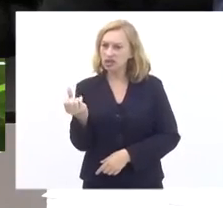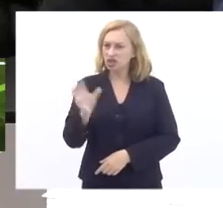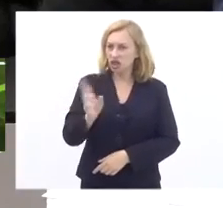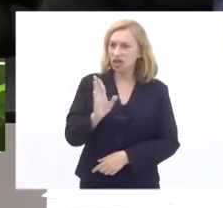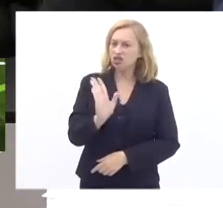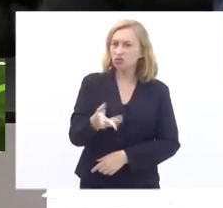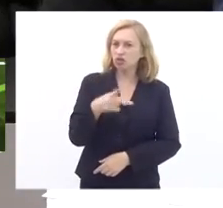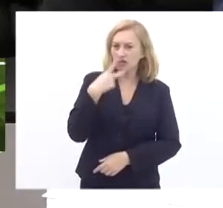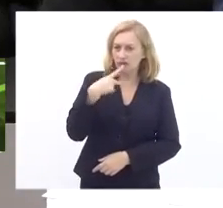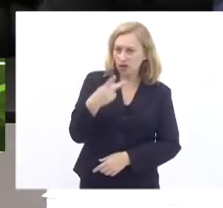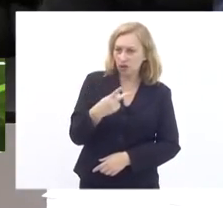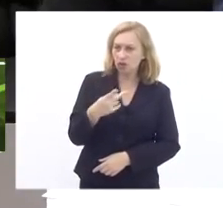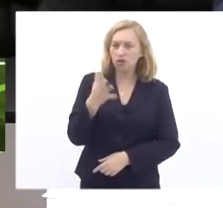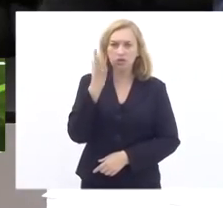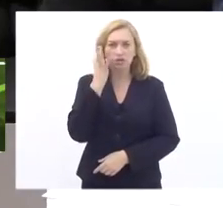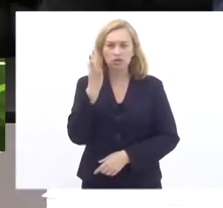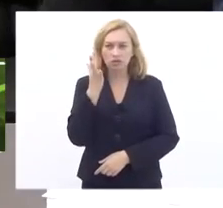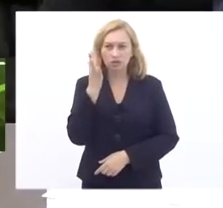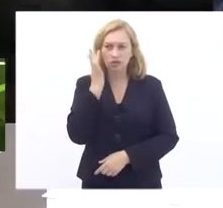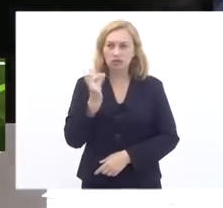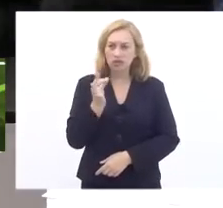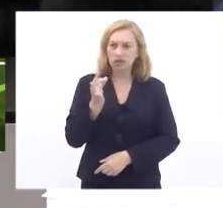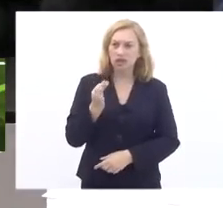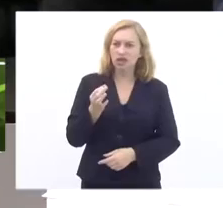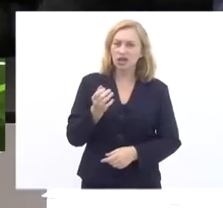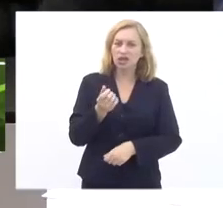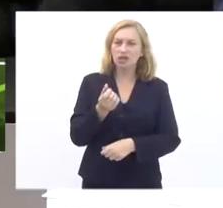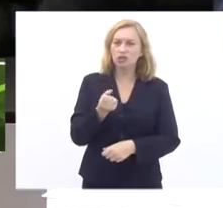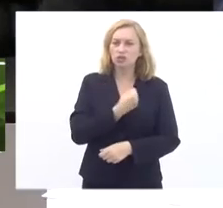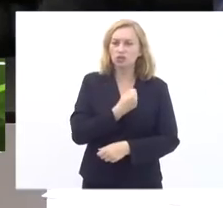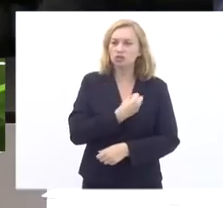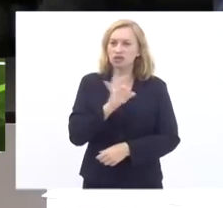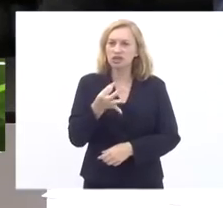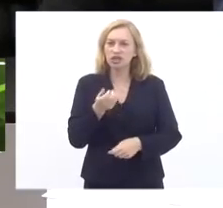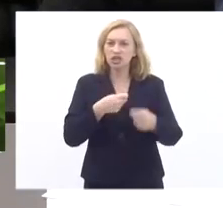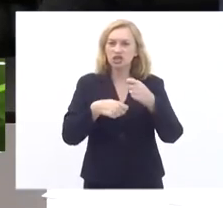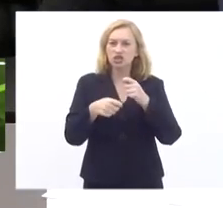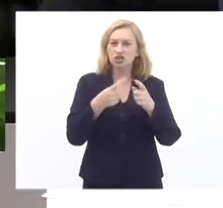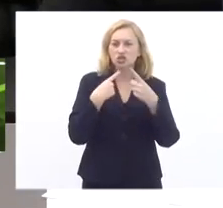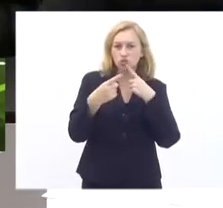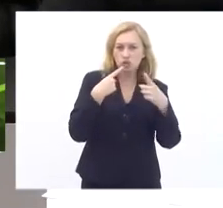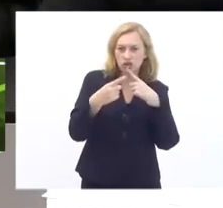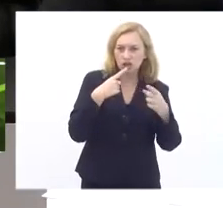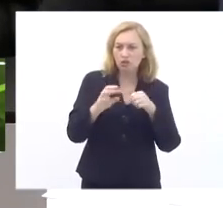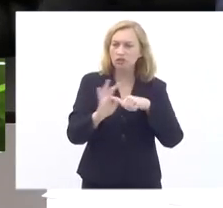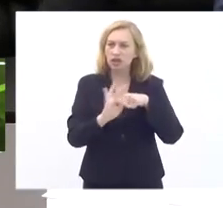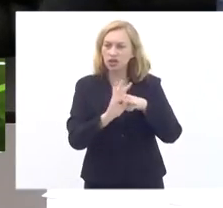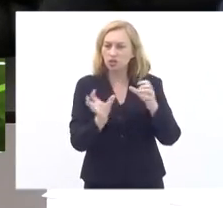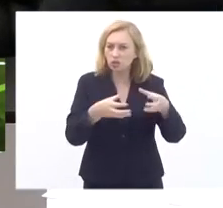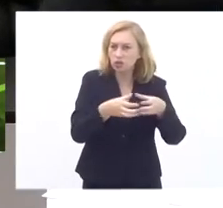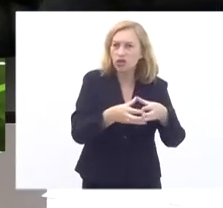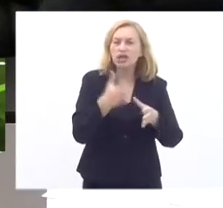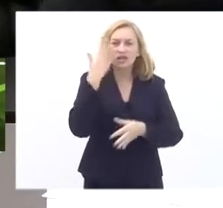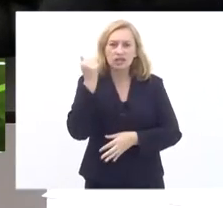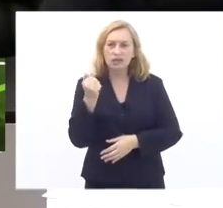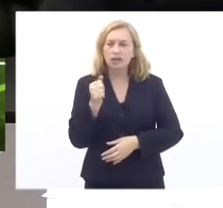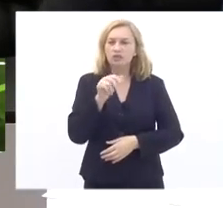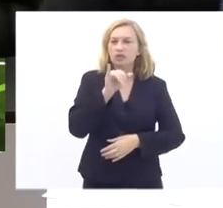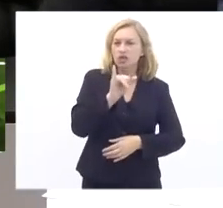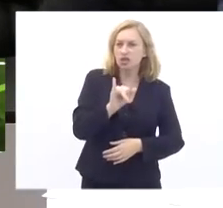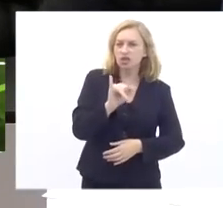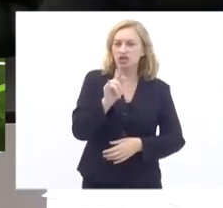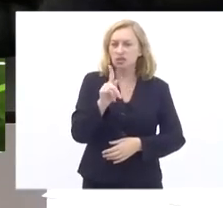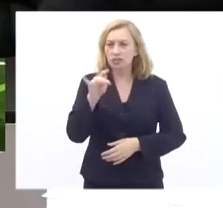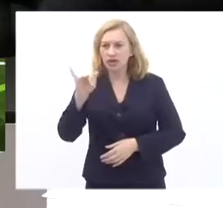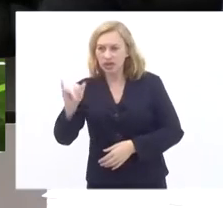Não temos esse número fechado, porque isso está em discussão pela equipe técnica. Estamos também, sabemos do índice IGPM, estamos